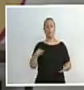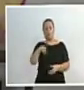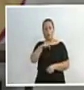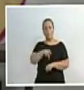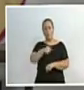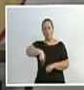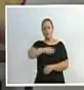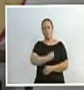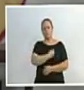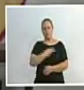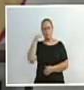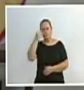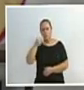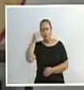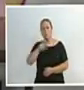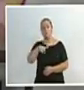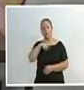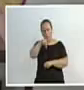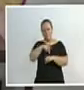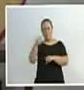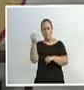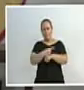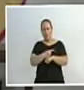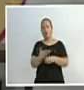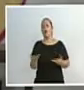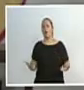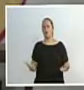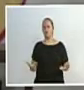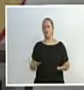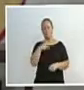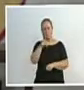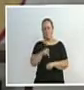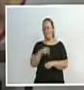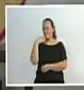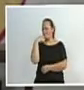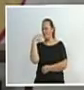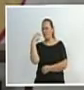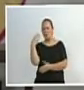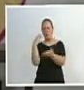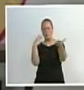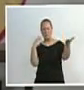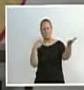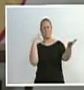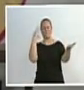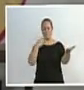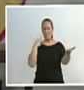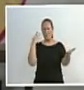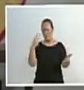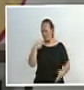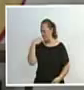vivemos. Esse é o país do impeachment. Esse é o país da vergonha dos nossos políticos que não